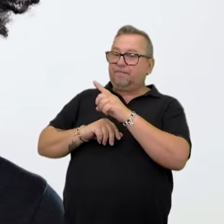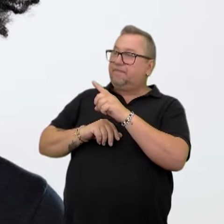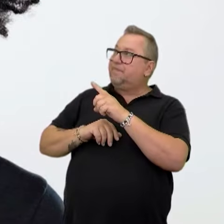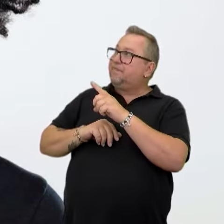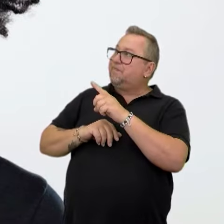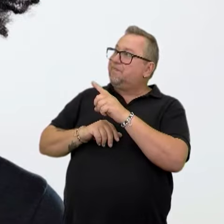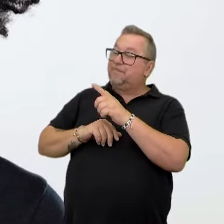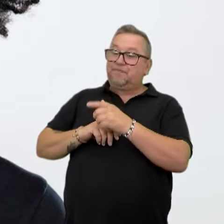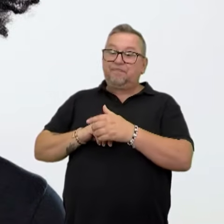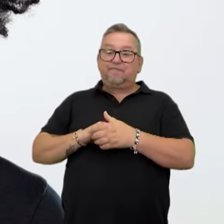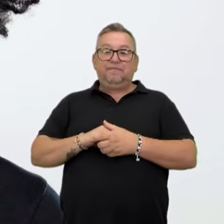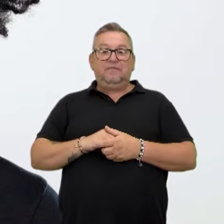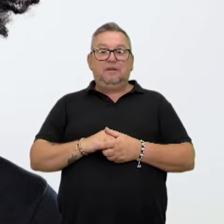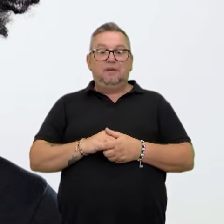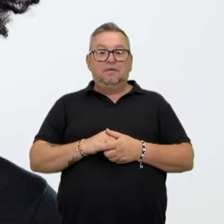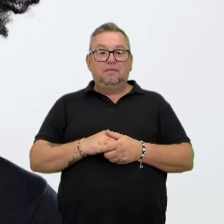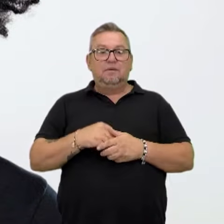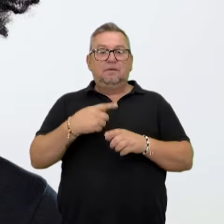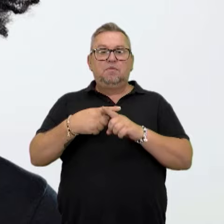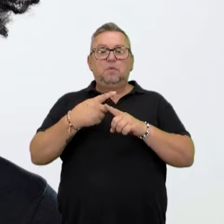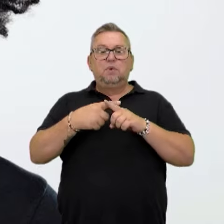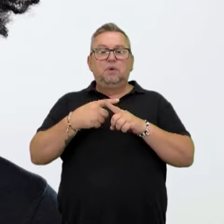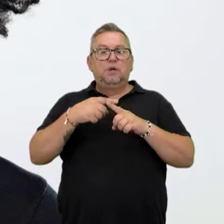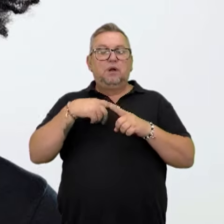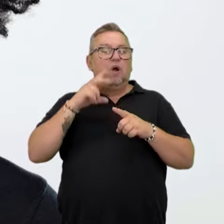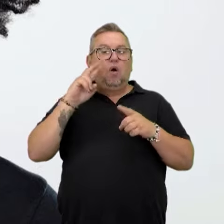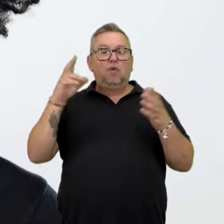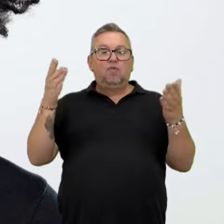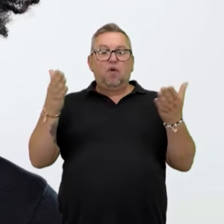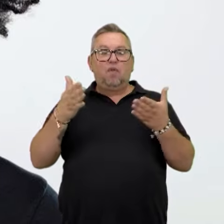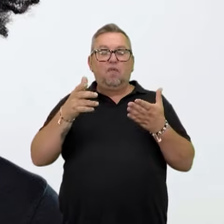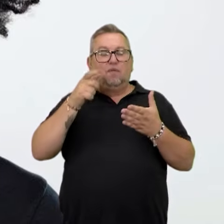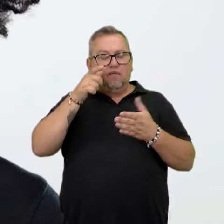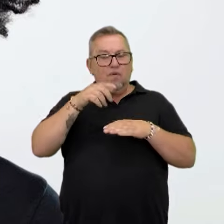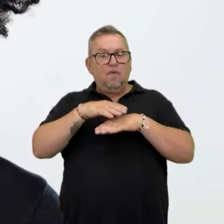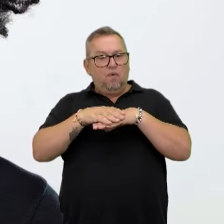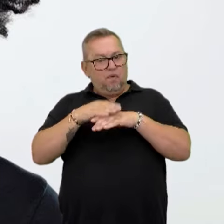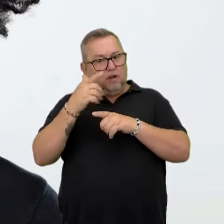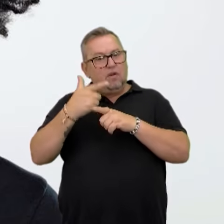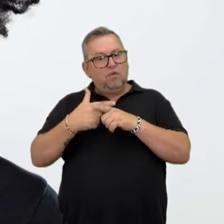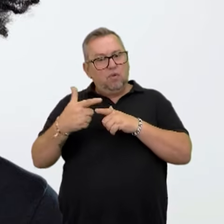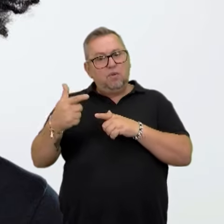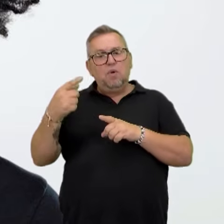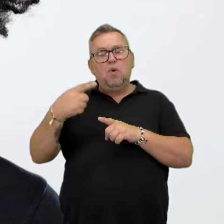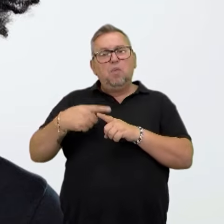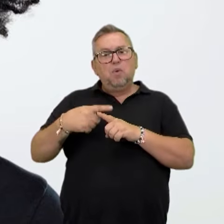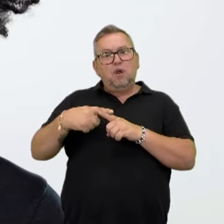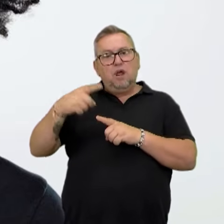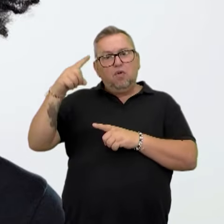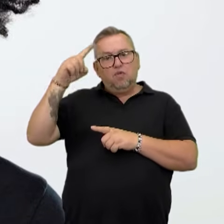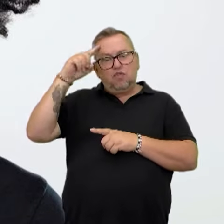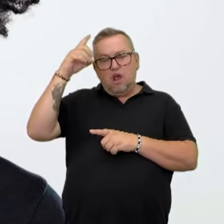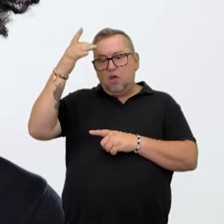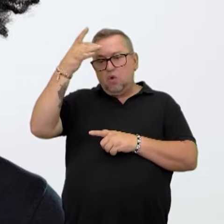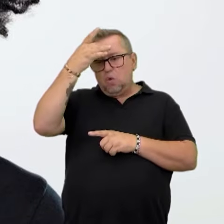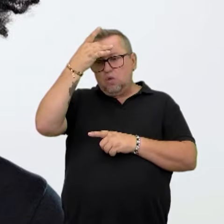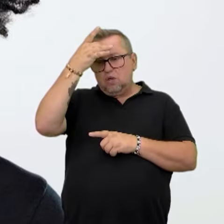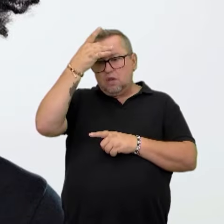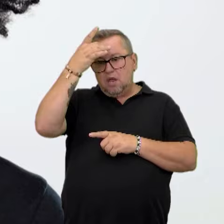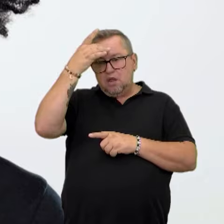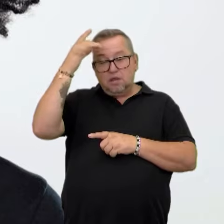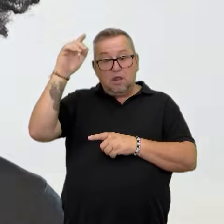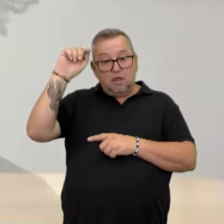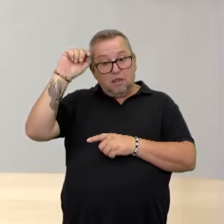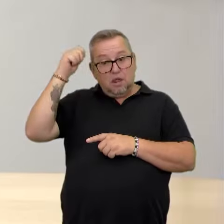então, conversando, né? E é porque o nosso recorte aqui, a gente vai conversar sobre isso, né? Por que existe o Dia da Consciência Negra? Nós